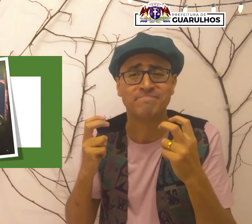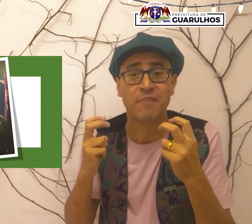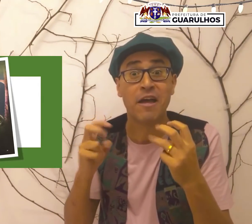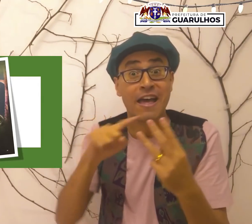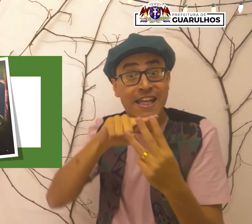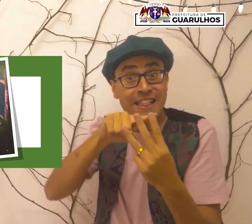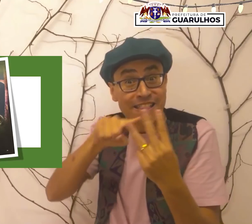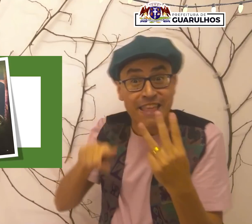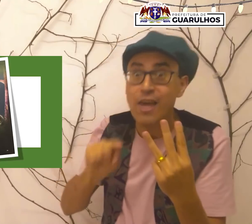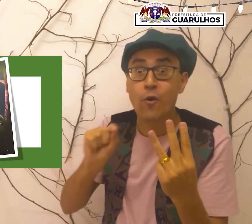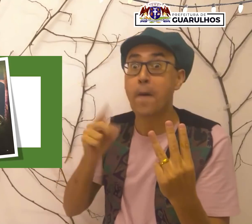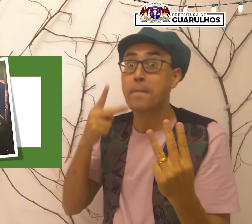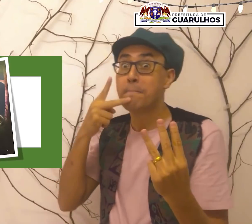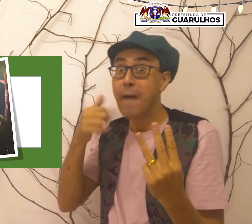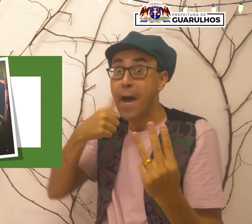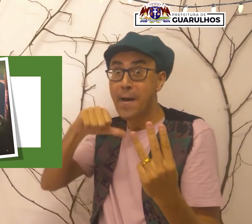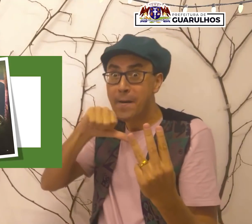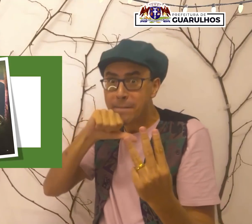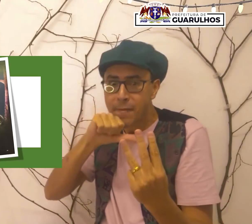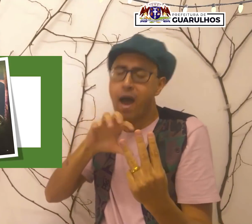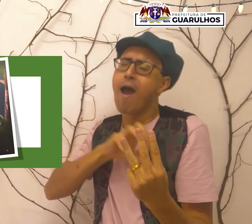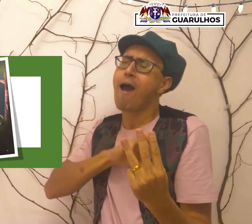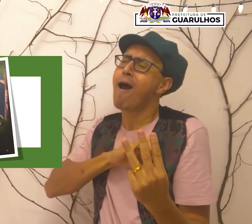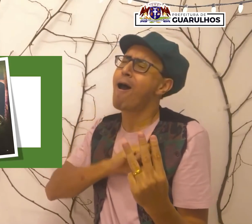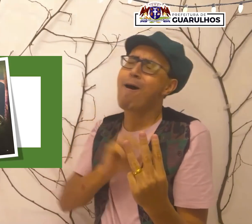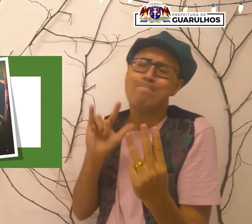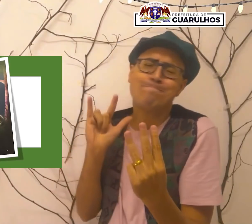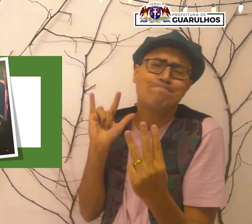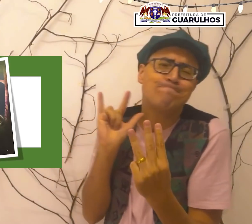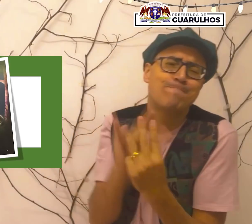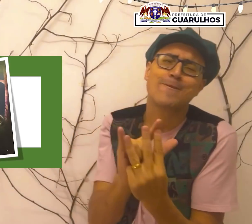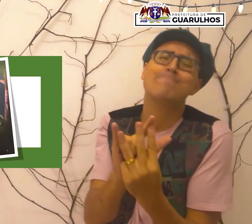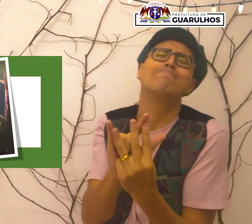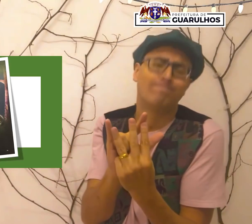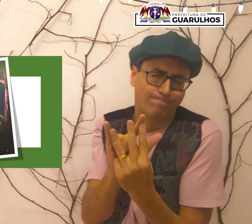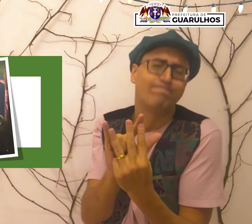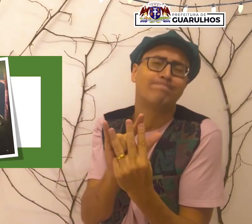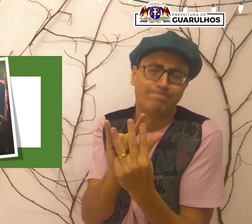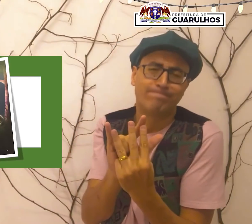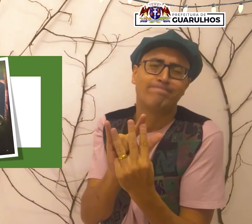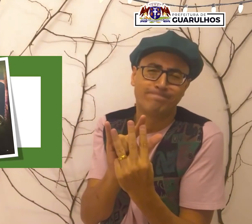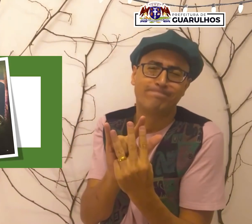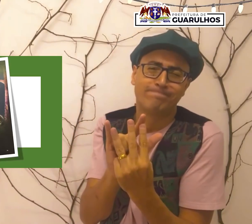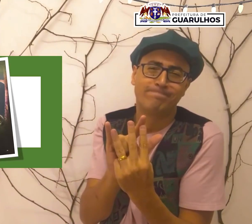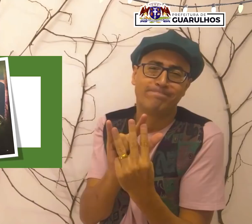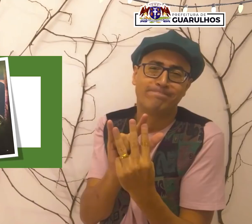acanhado. Os três muito amados.